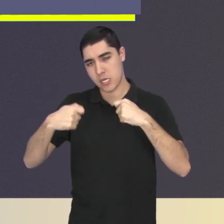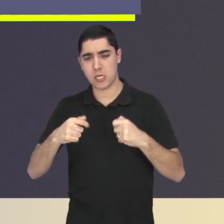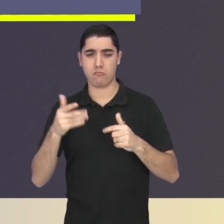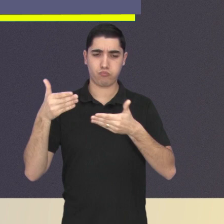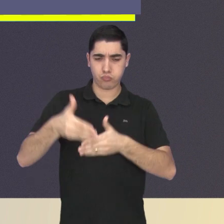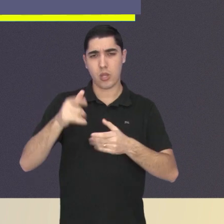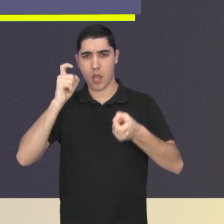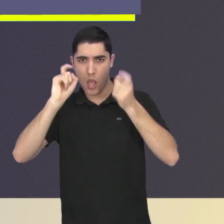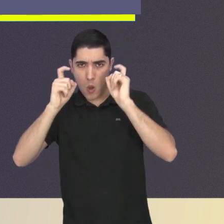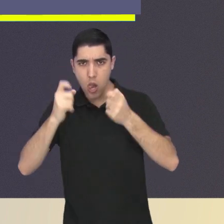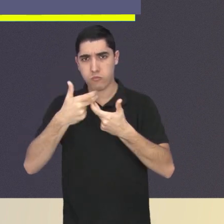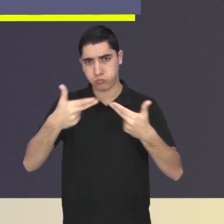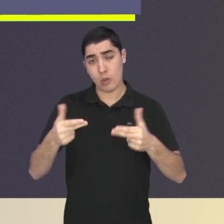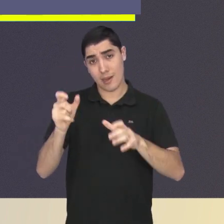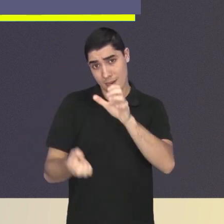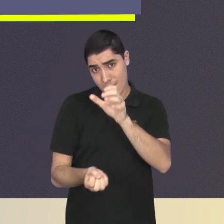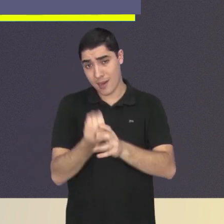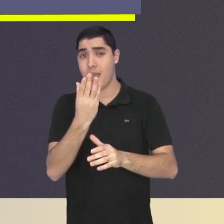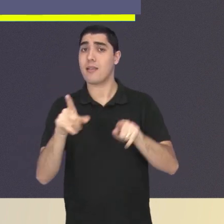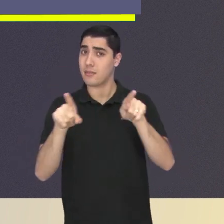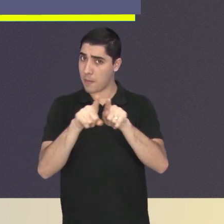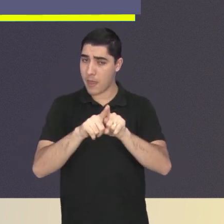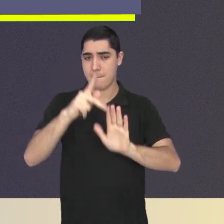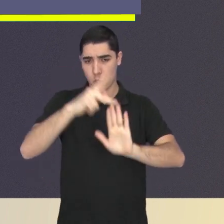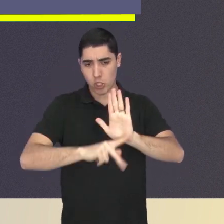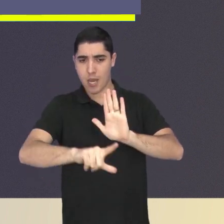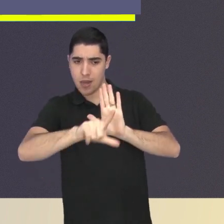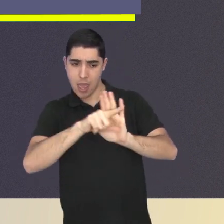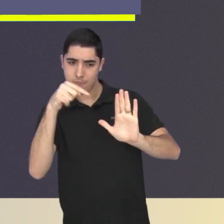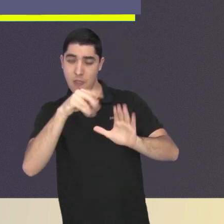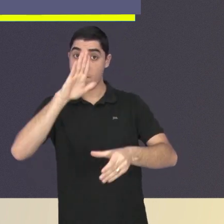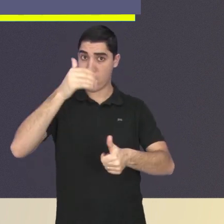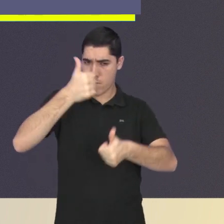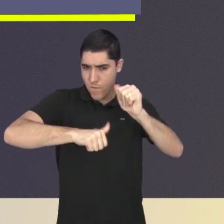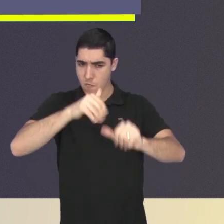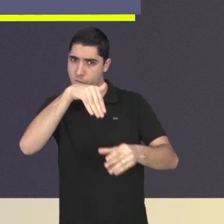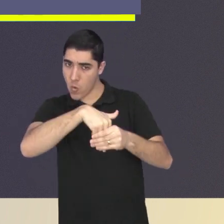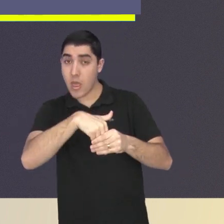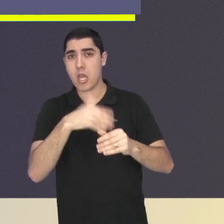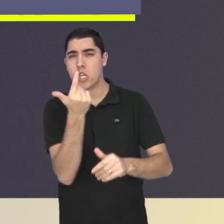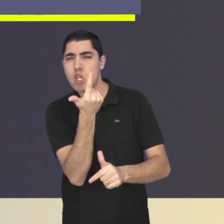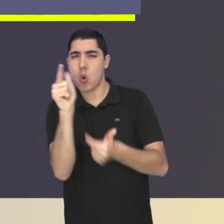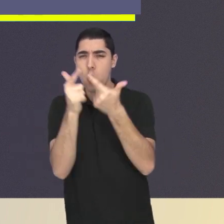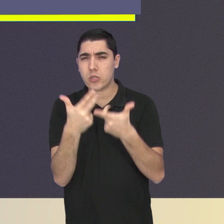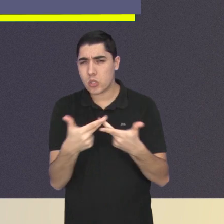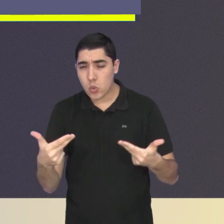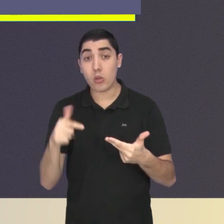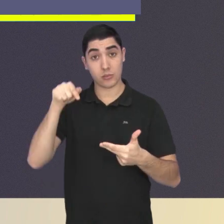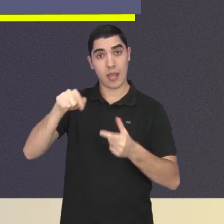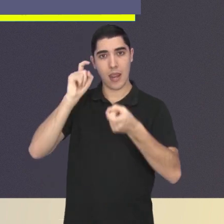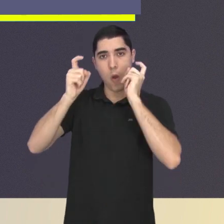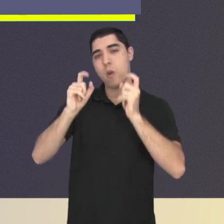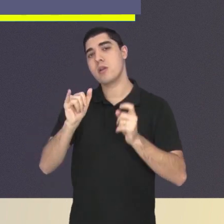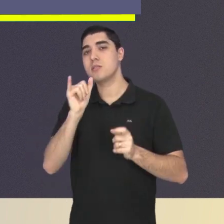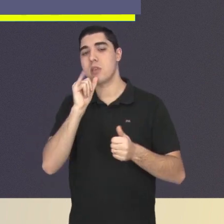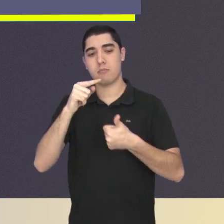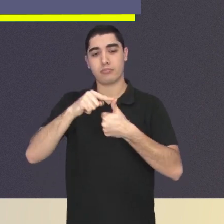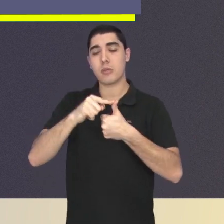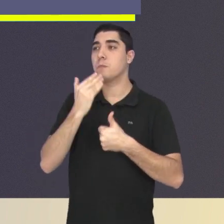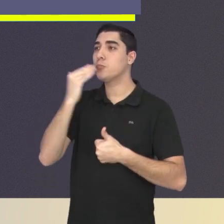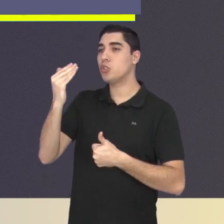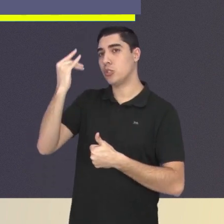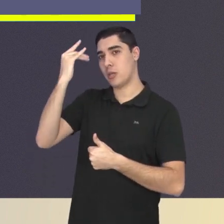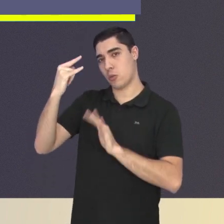às sessões plenárias, os parlamentares também têm a tarefa de apresentar e votar projetos de lei e outras matérias apreciadas em plenário,